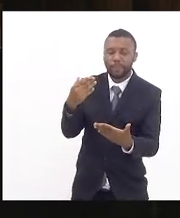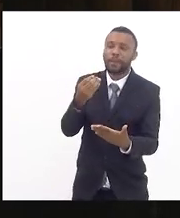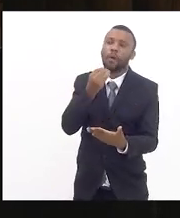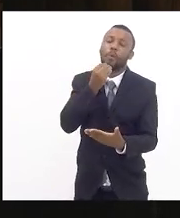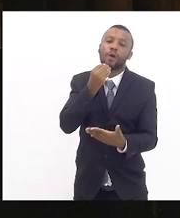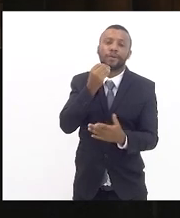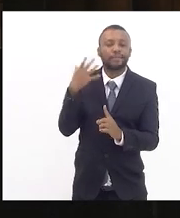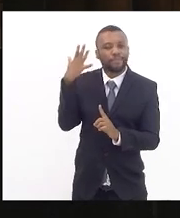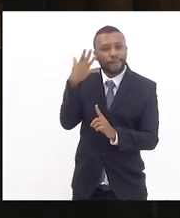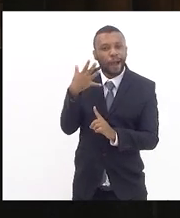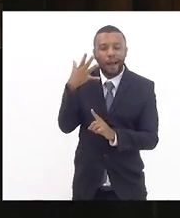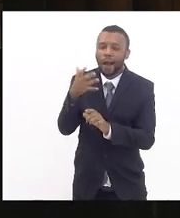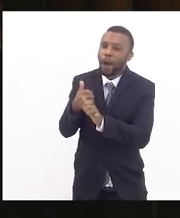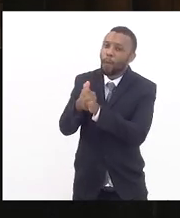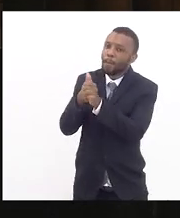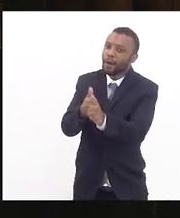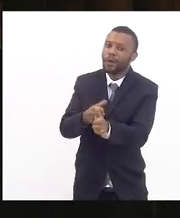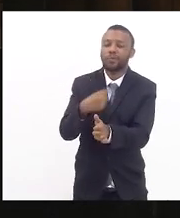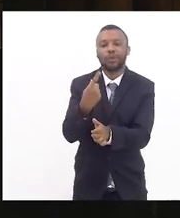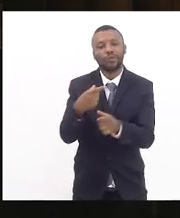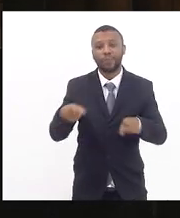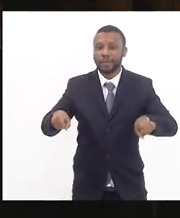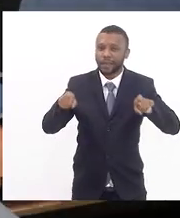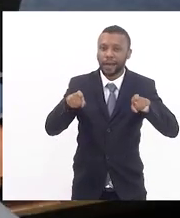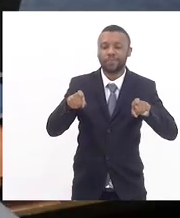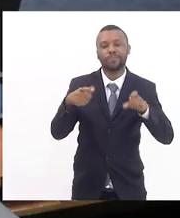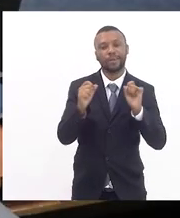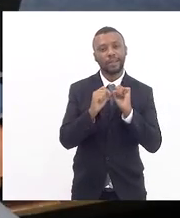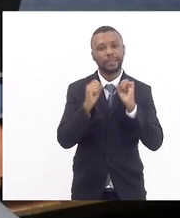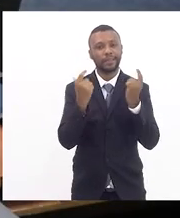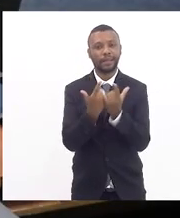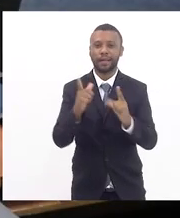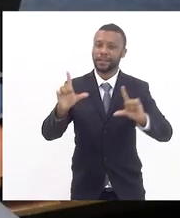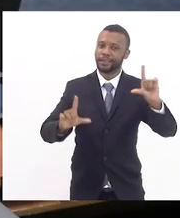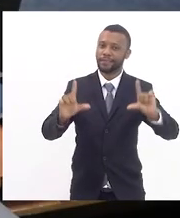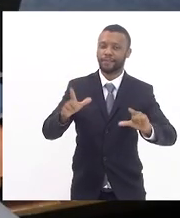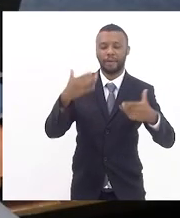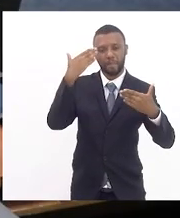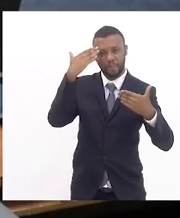acompanham nosso mandato através da TV Alege. Obrigado.